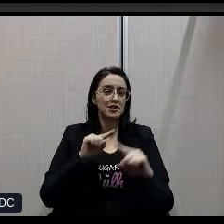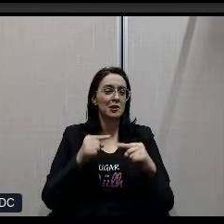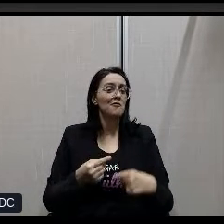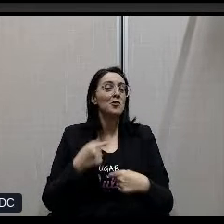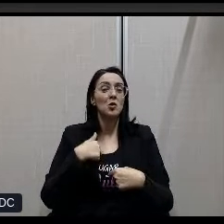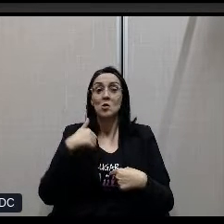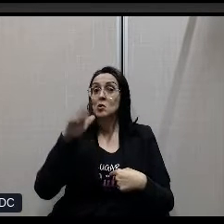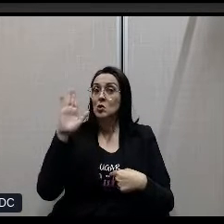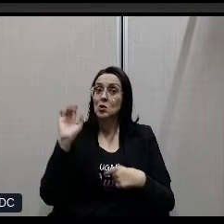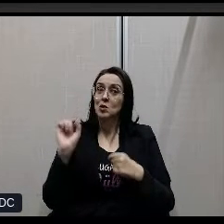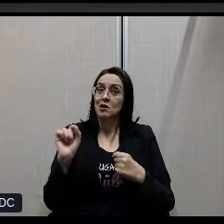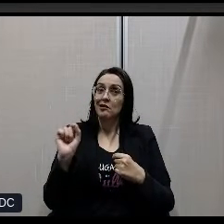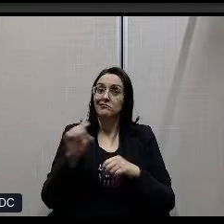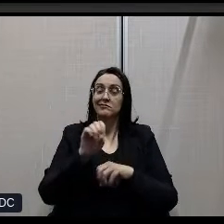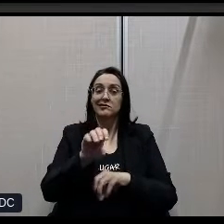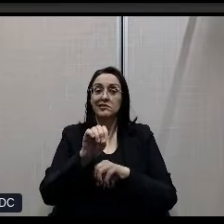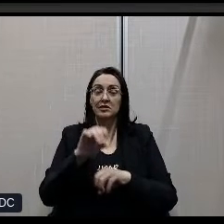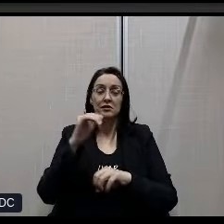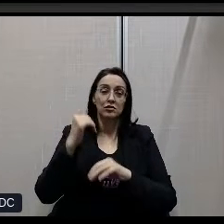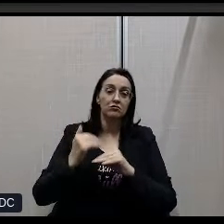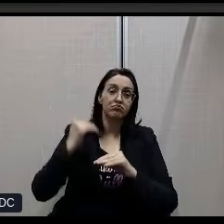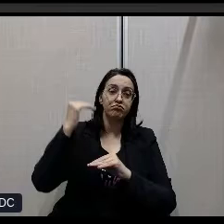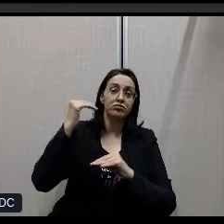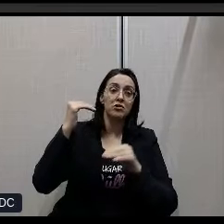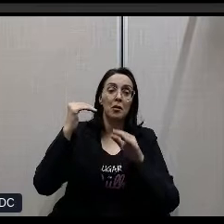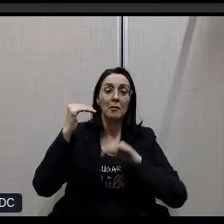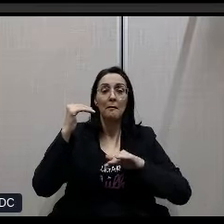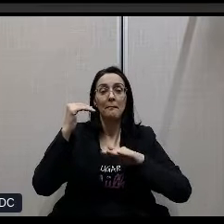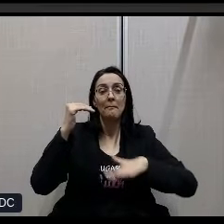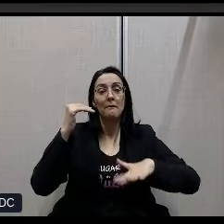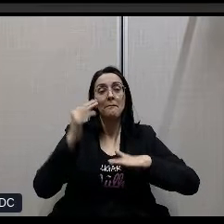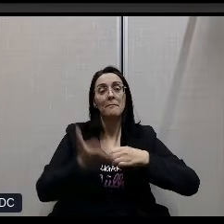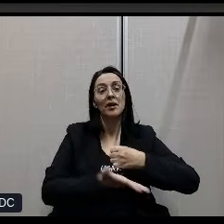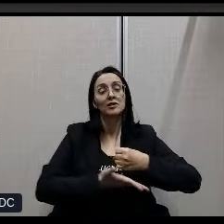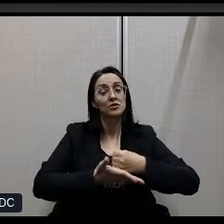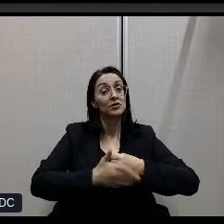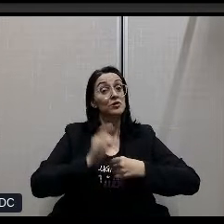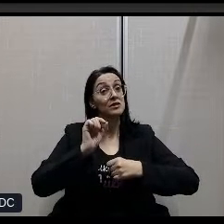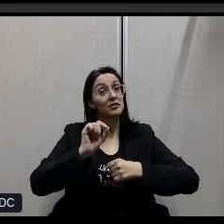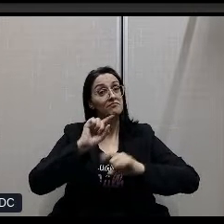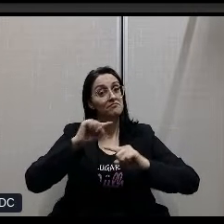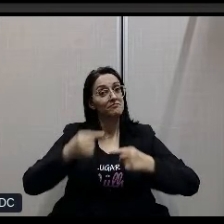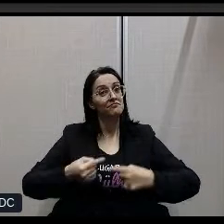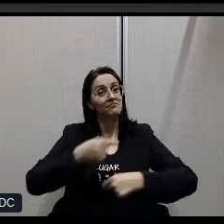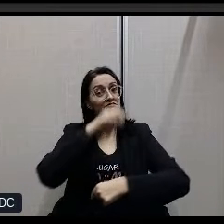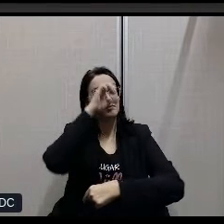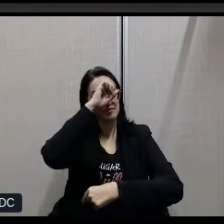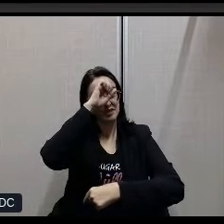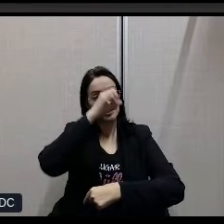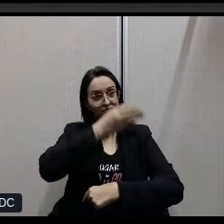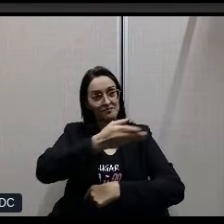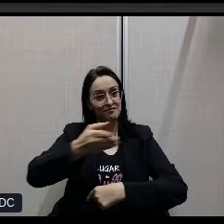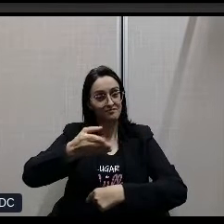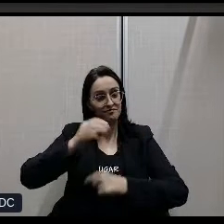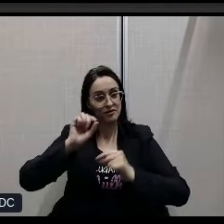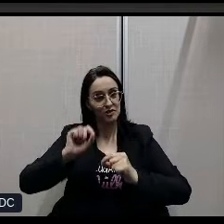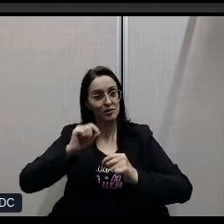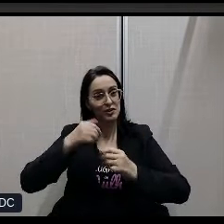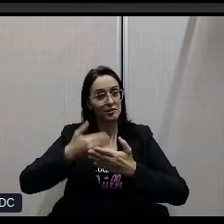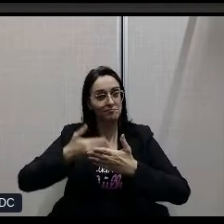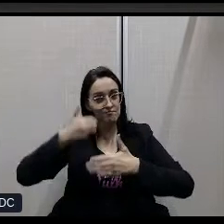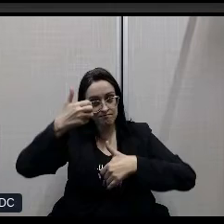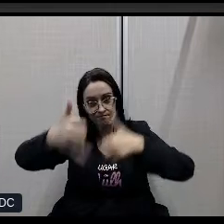desafio do ensino, seja ele superior ou básico, é aprender. Você, como estudante, aprender aquilo que está sendo